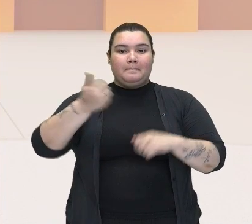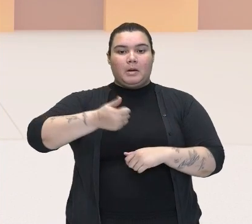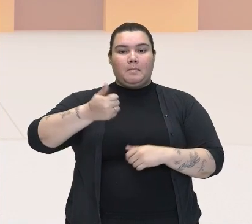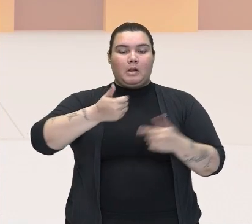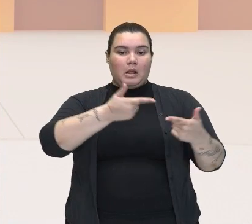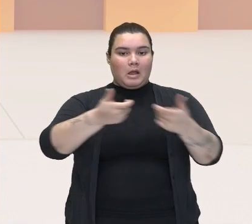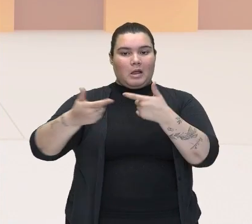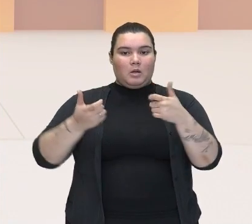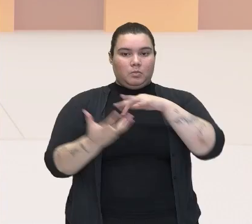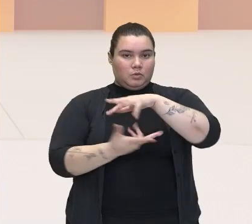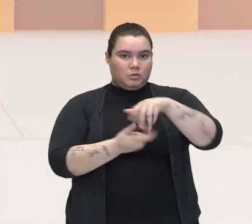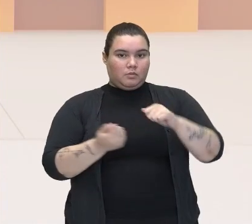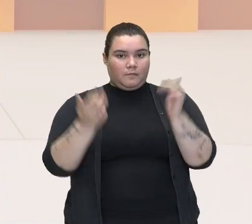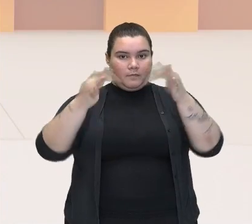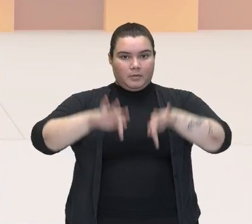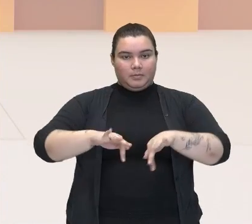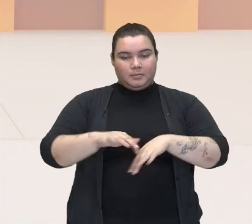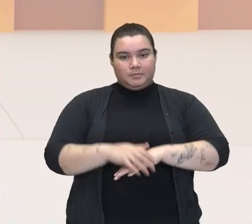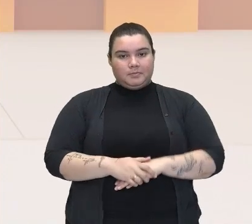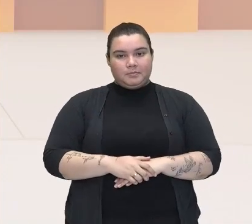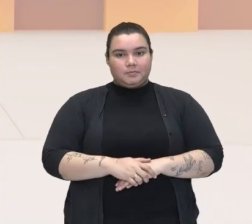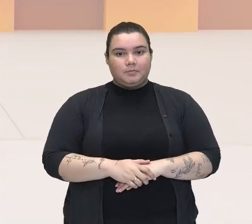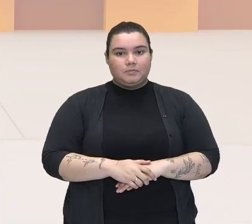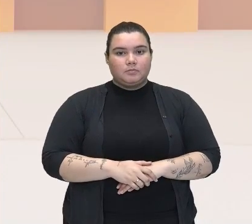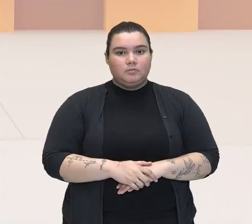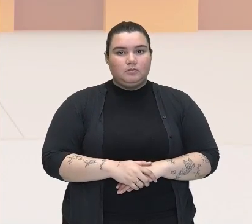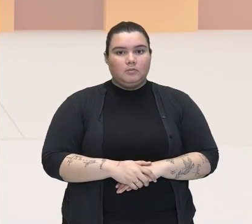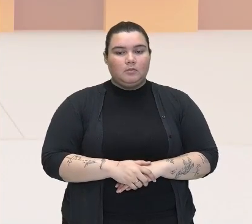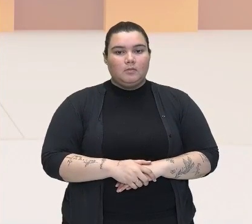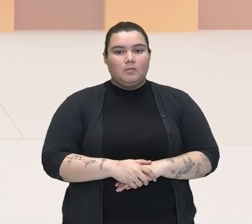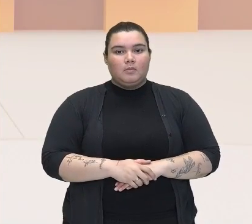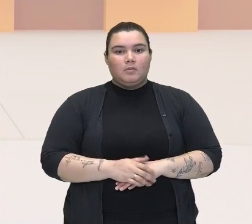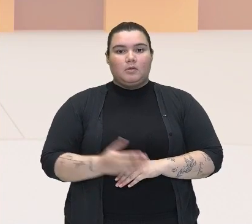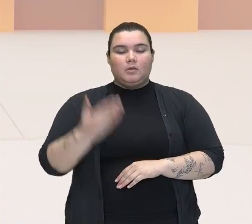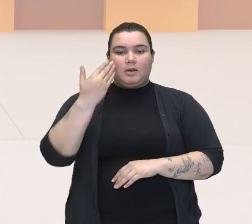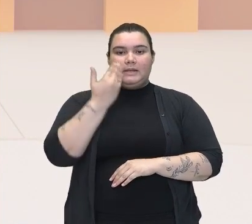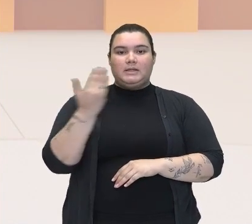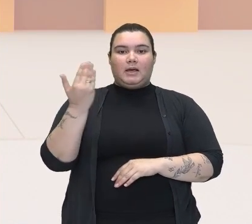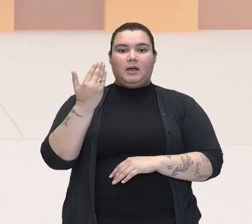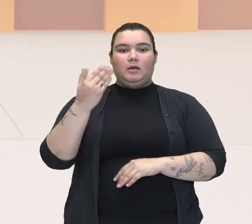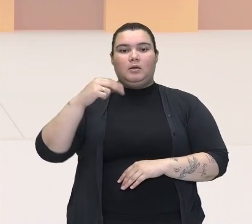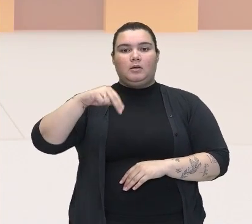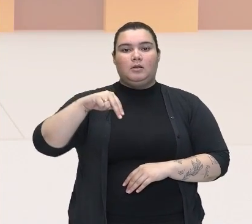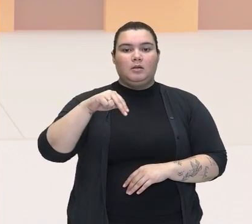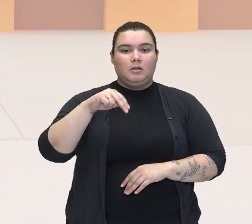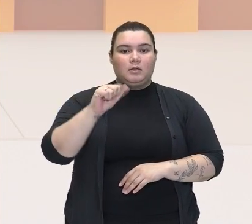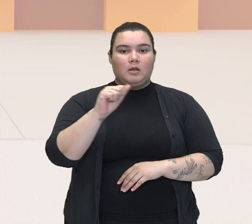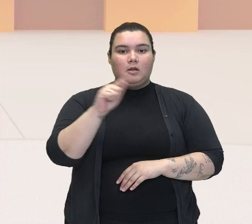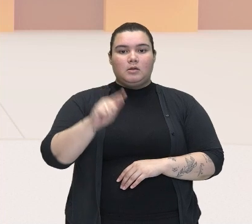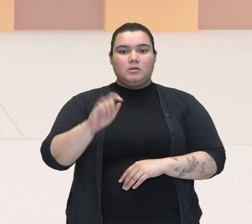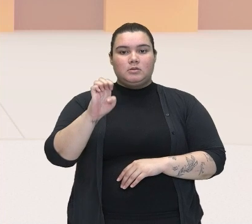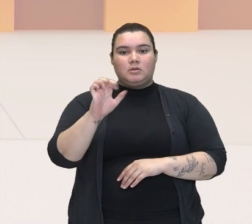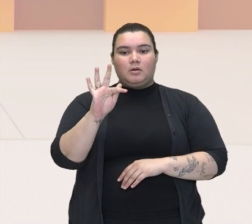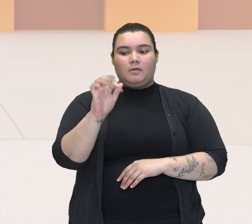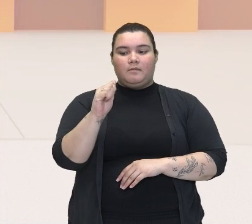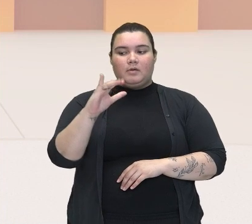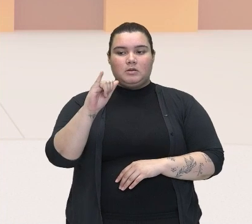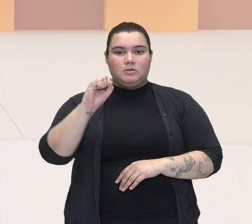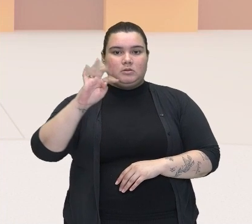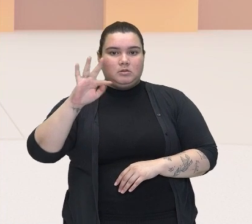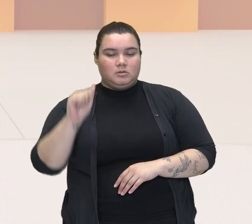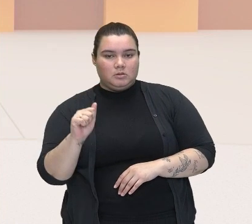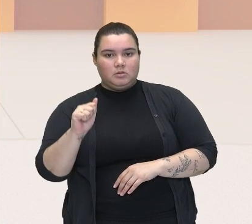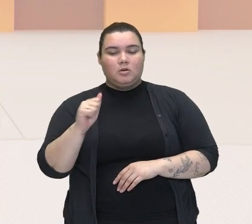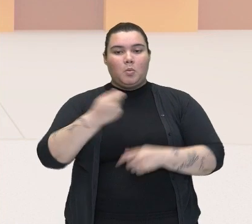Primeira Guerra Mundial. E o Estado neofascista ou nazifascista, economia de